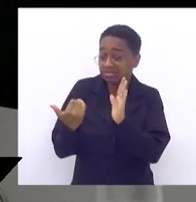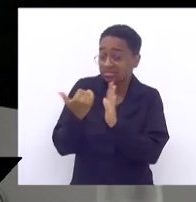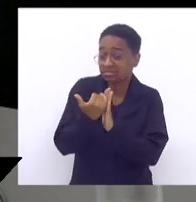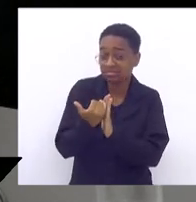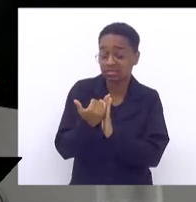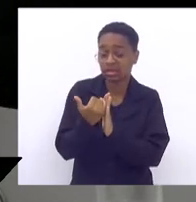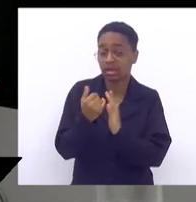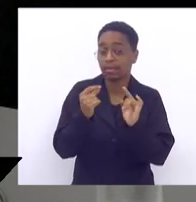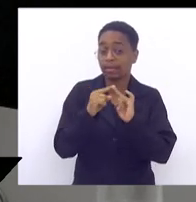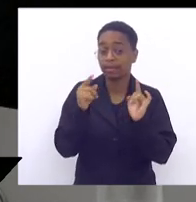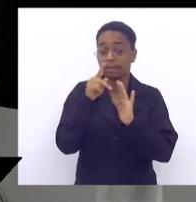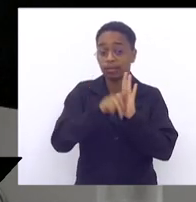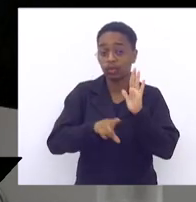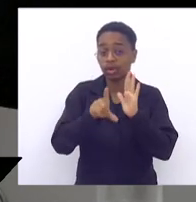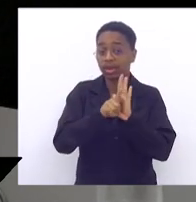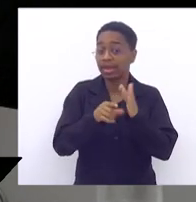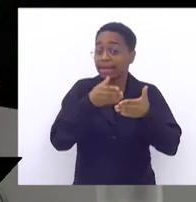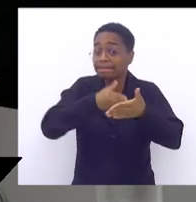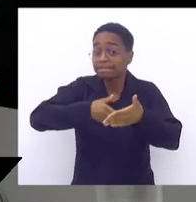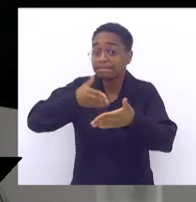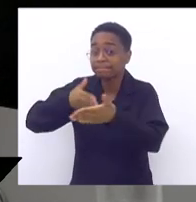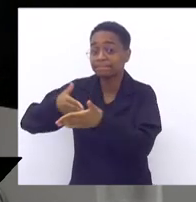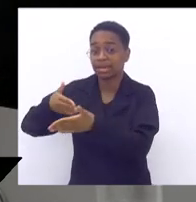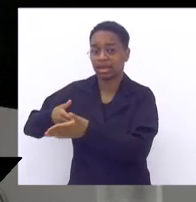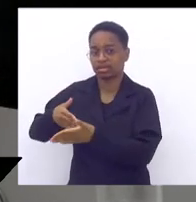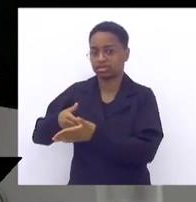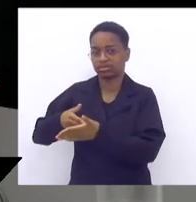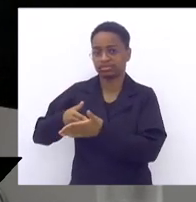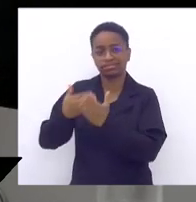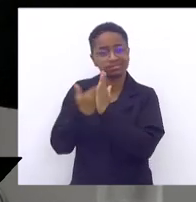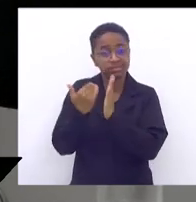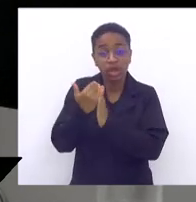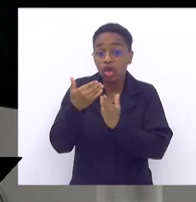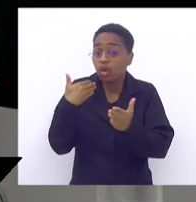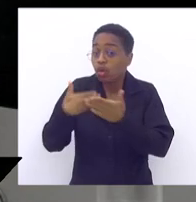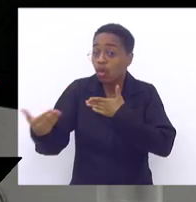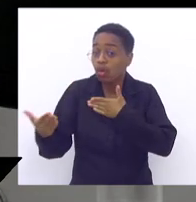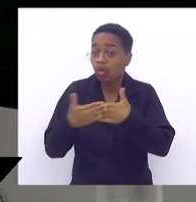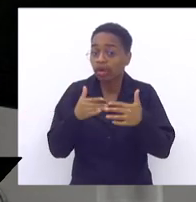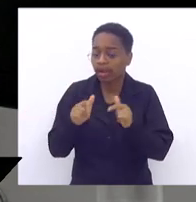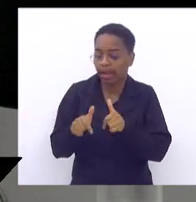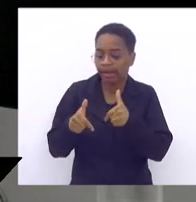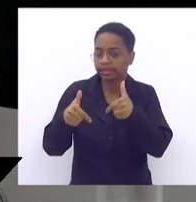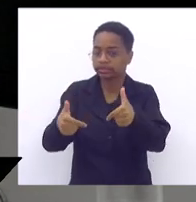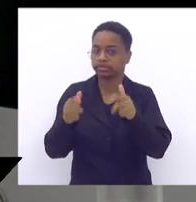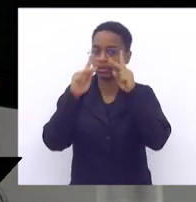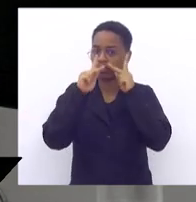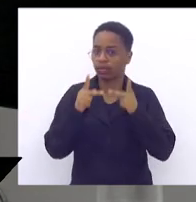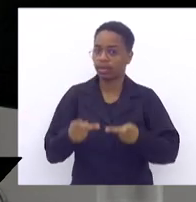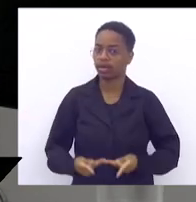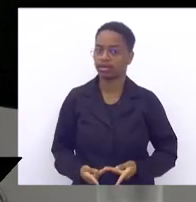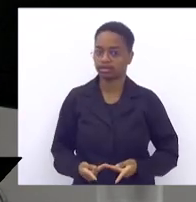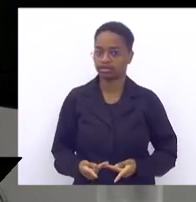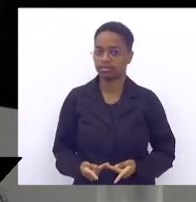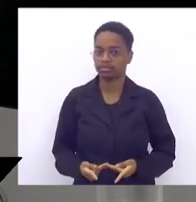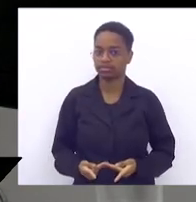mas esse projeto de lei aqui impede, sobremaneira, qualquer tipo de interferência humana nestes rios, inclusive no